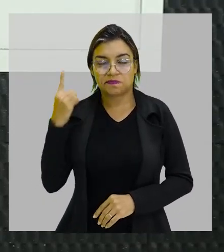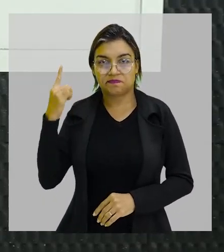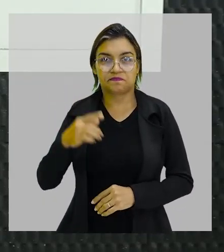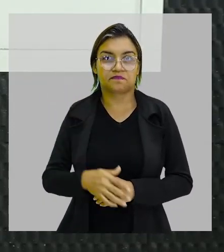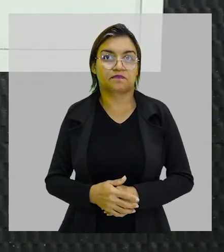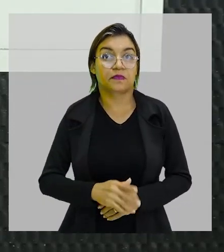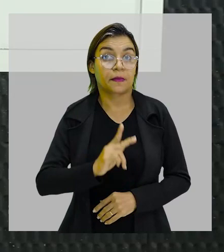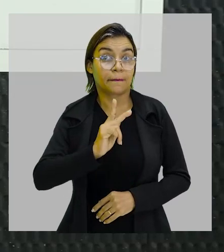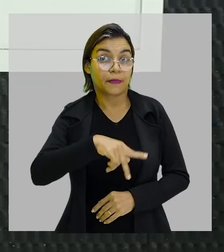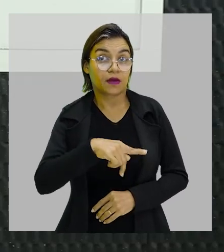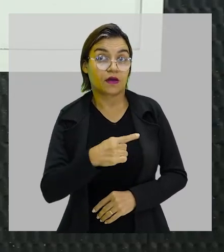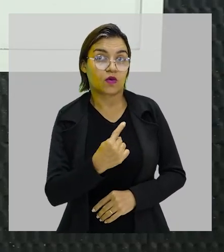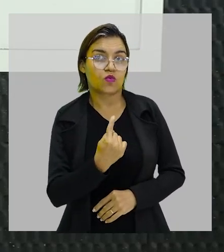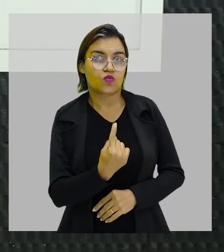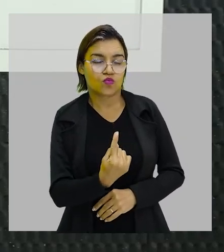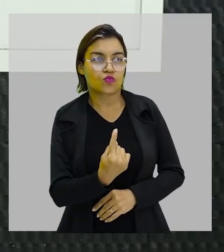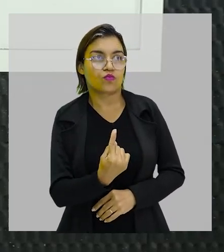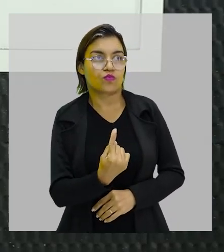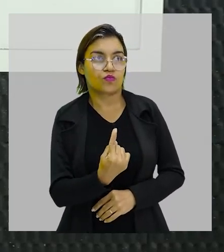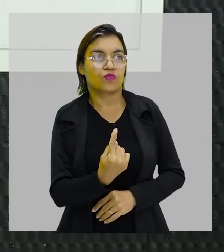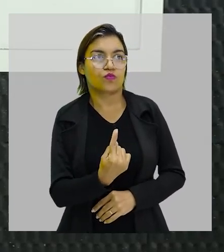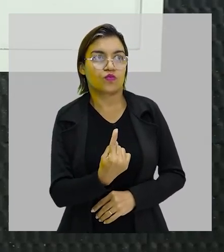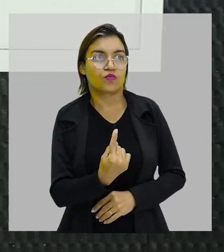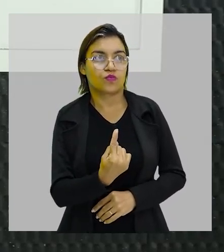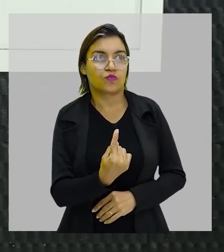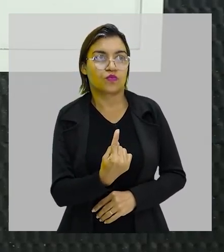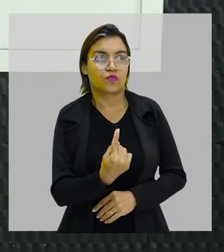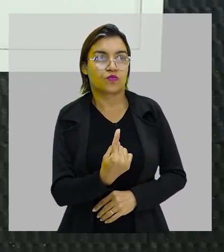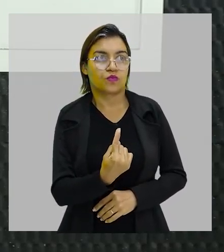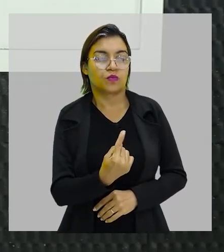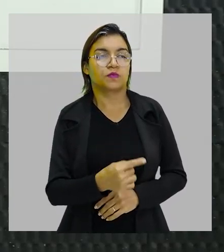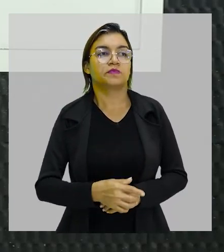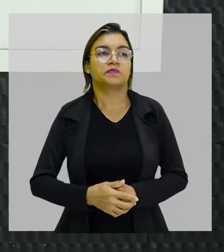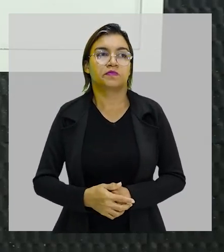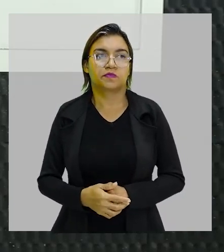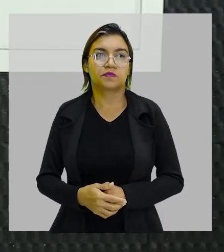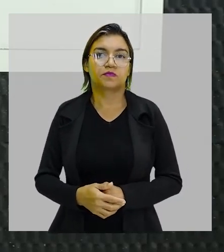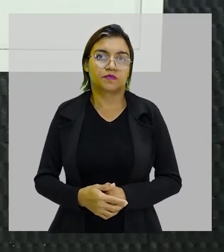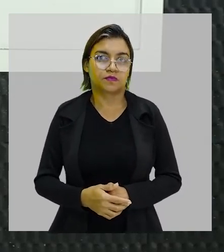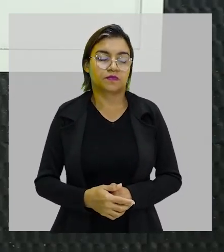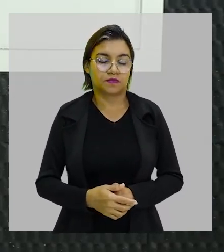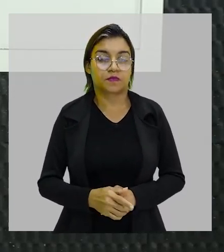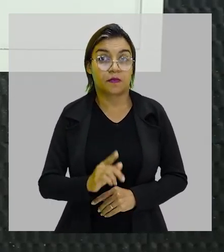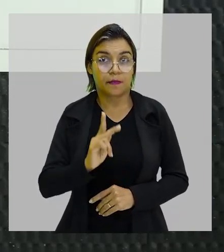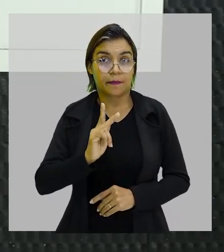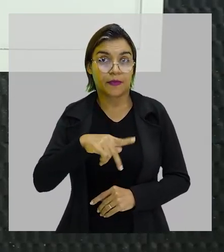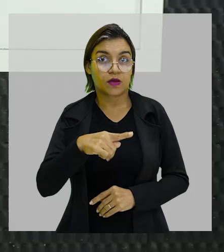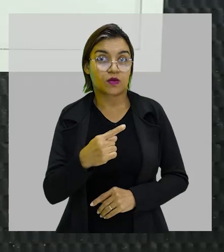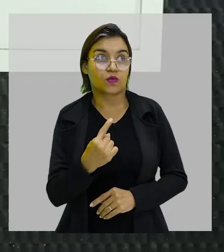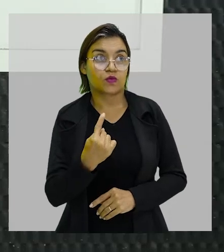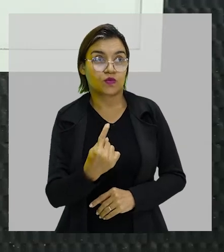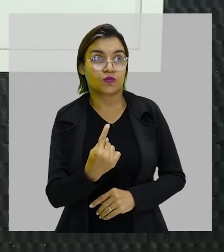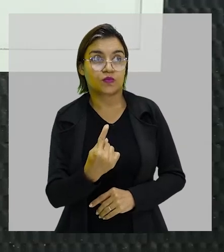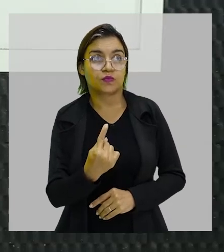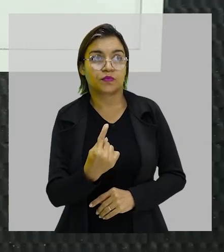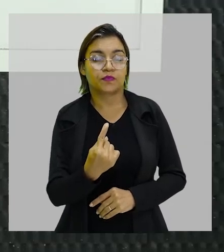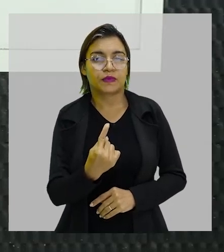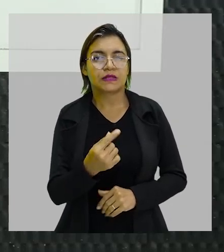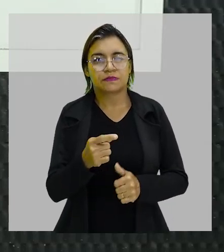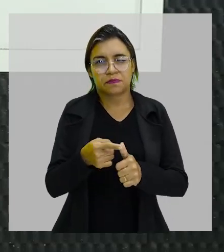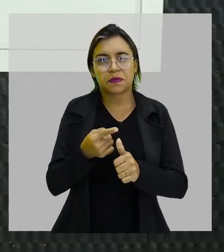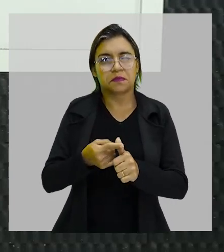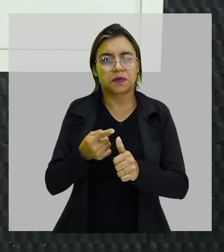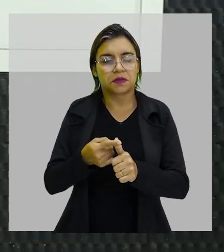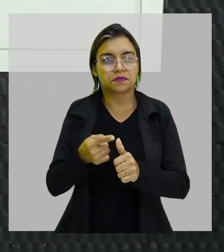P1, trazer para cá o P1, tá? Então essas são as equações que nós vamos utilizar. Então trabalhando com a primeira,